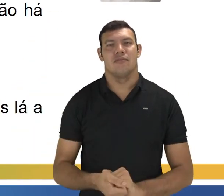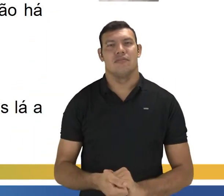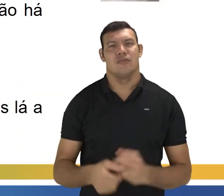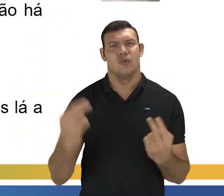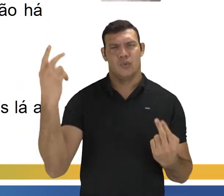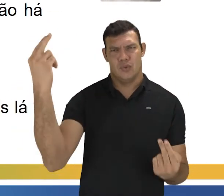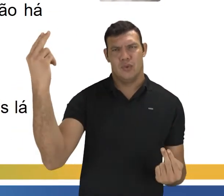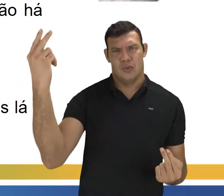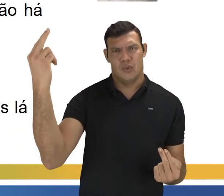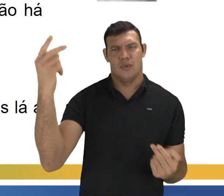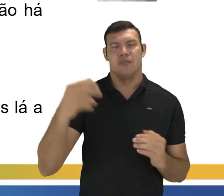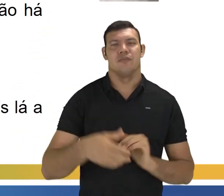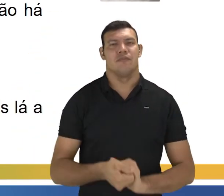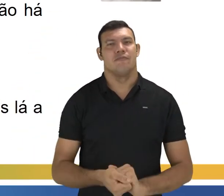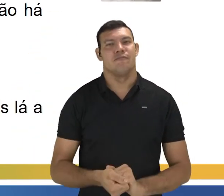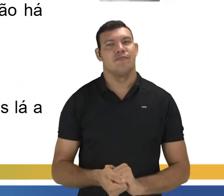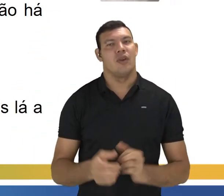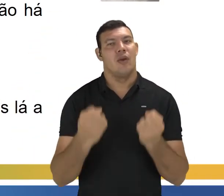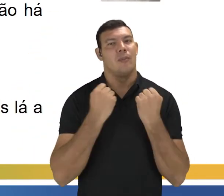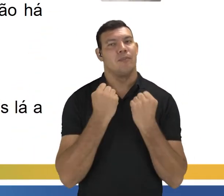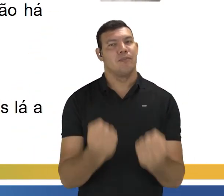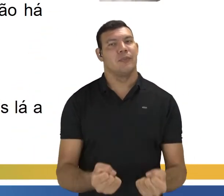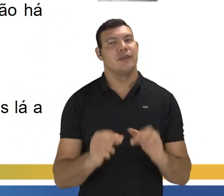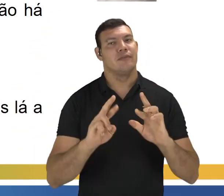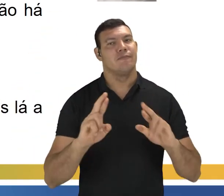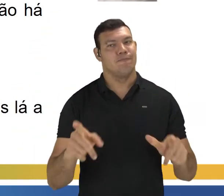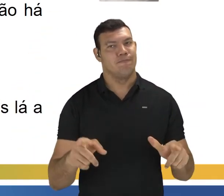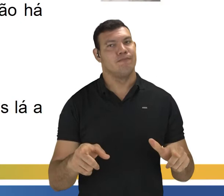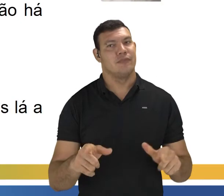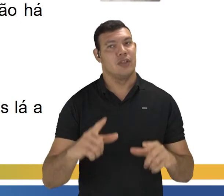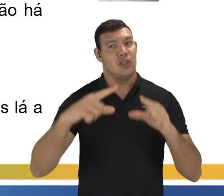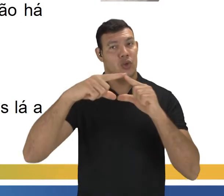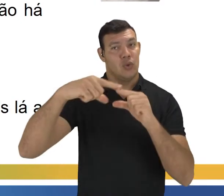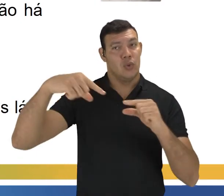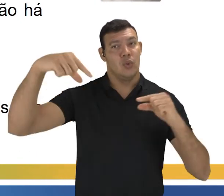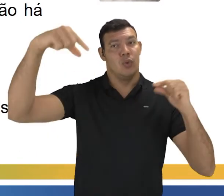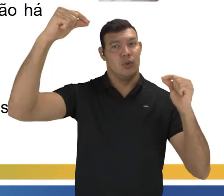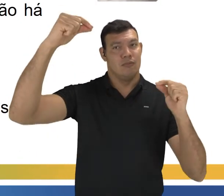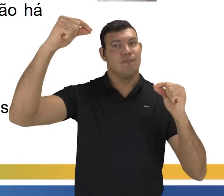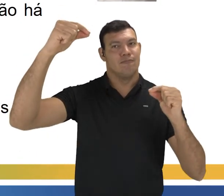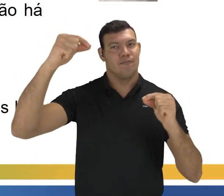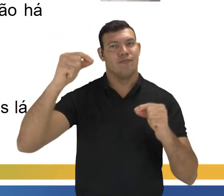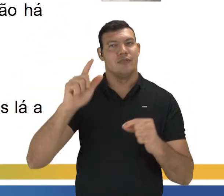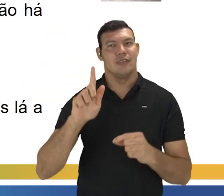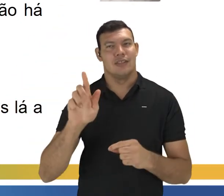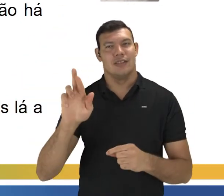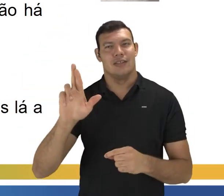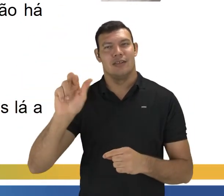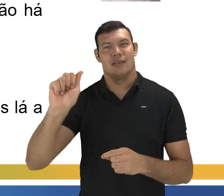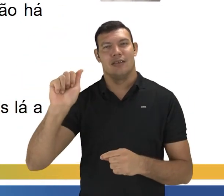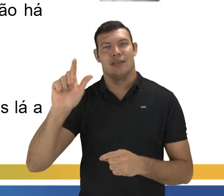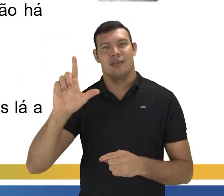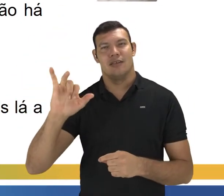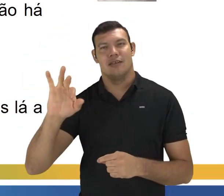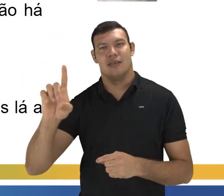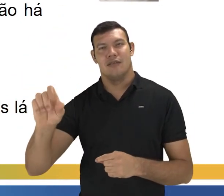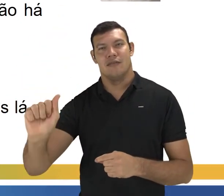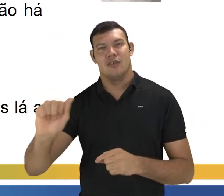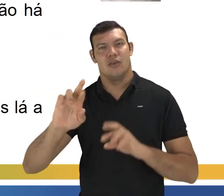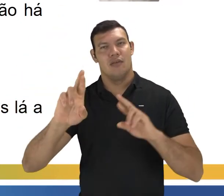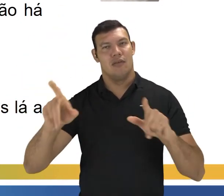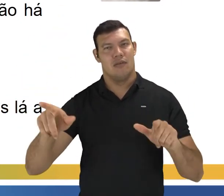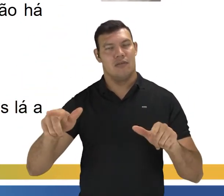será que essa afirmação está correta não né a gente sabe que o peso na lua e na terra são diferentes inclusive na lua